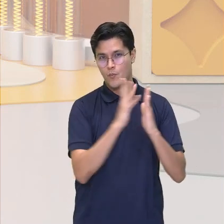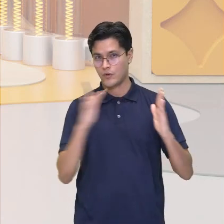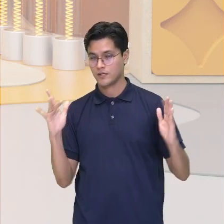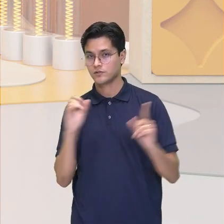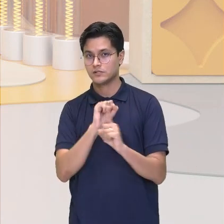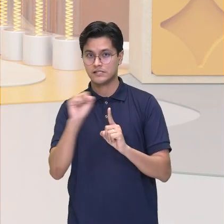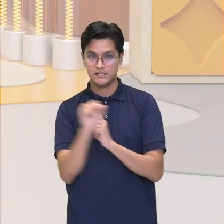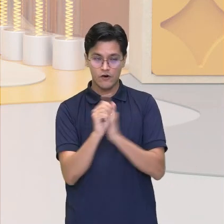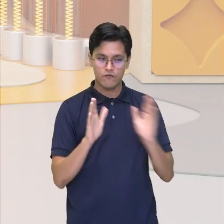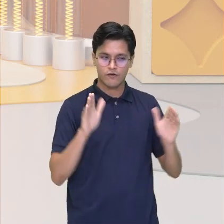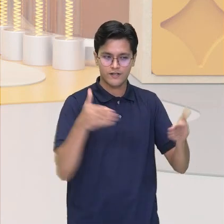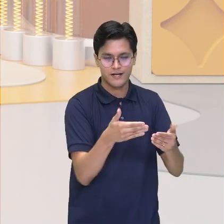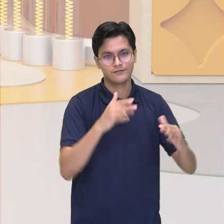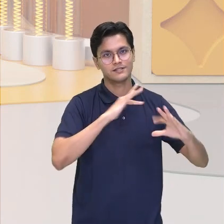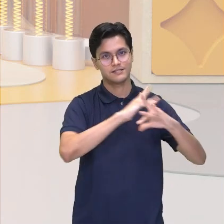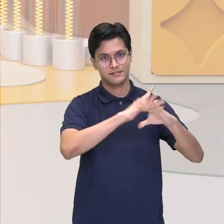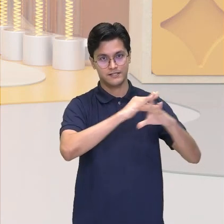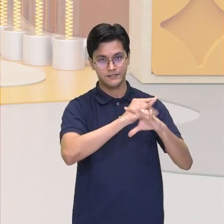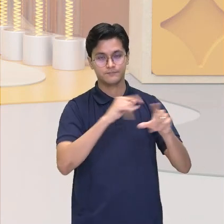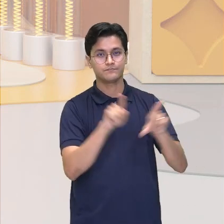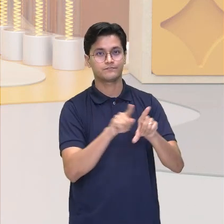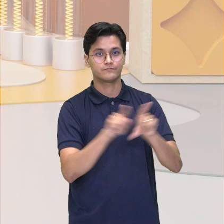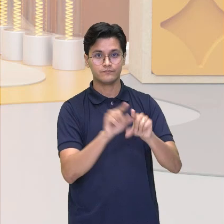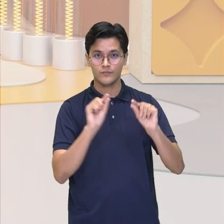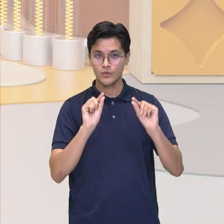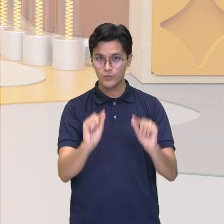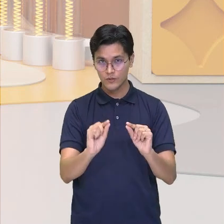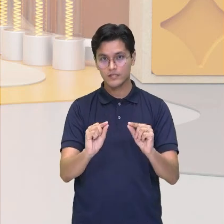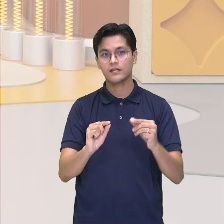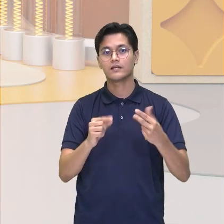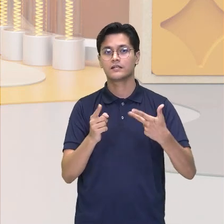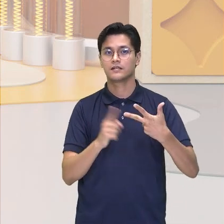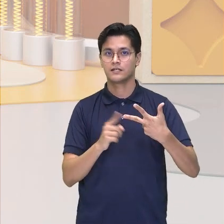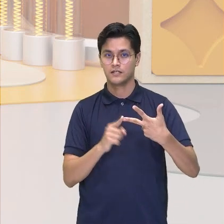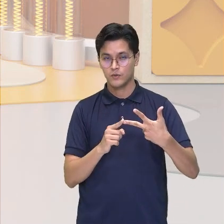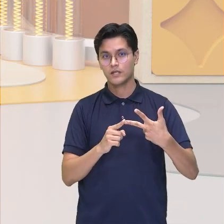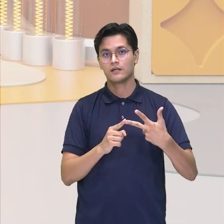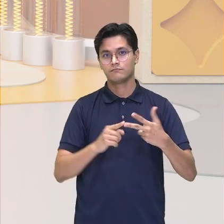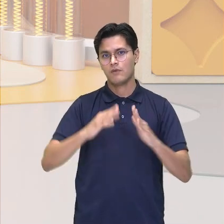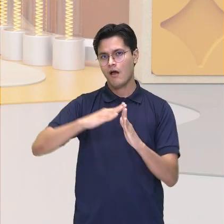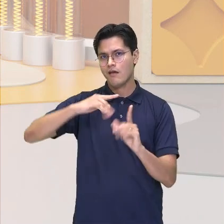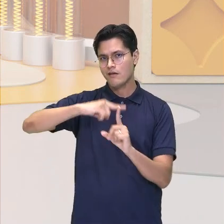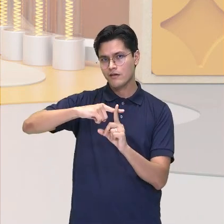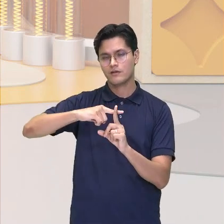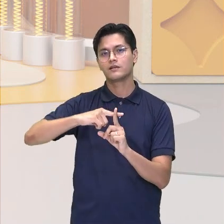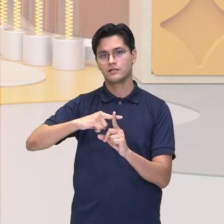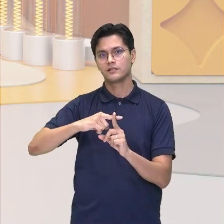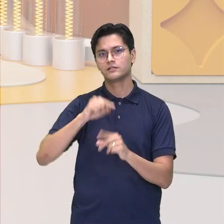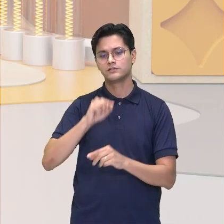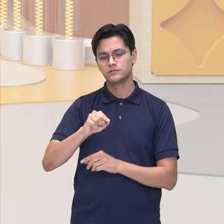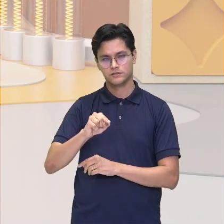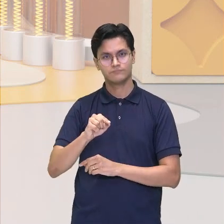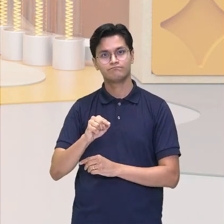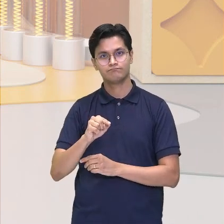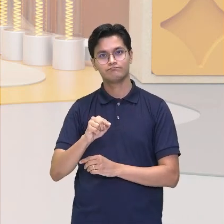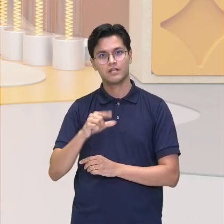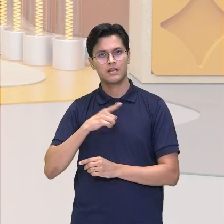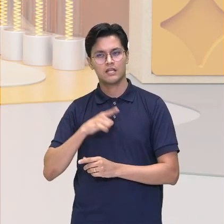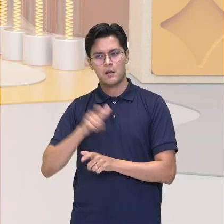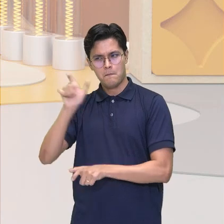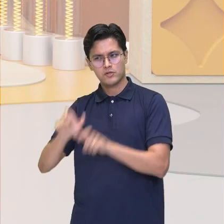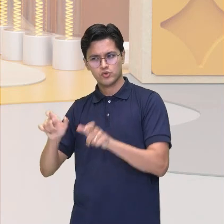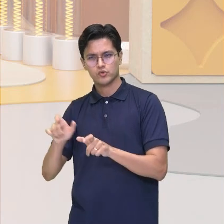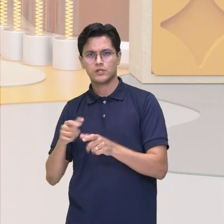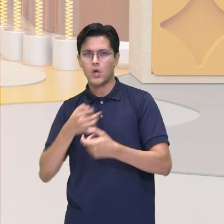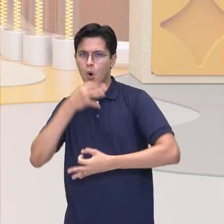as cidades. E também, a partir desse período, a igreja vai passar a ser contestada.